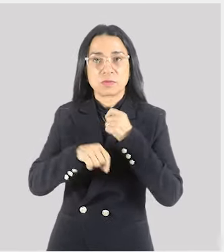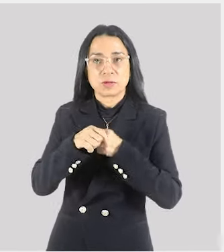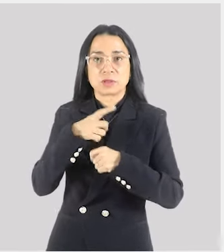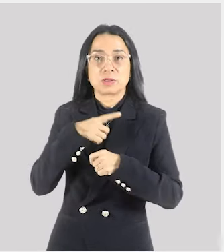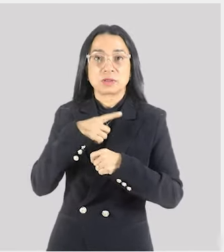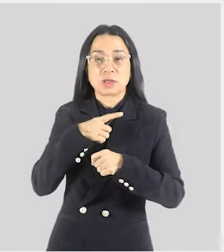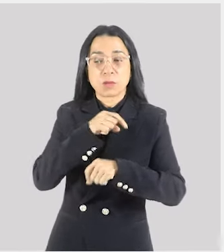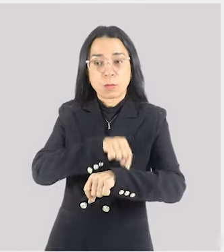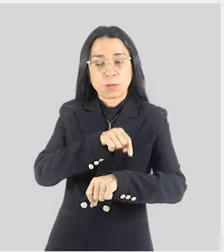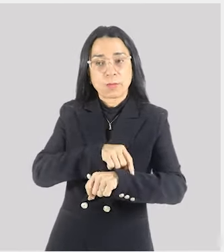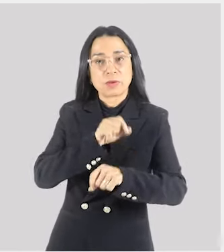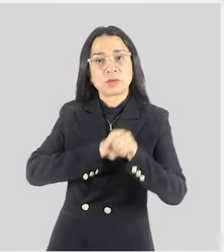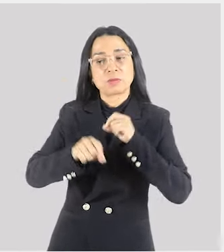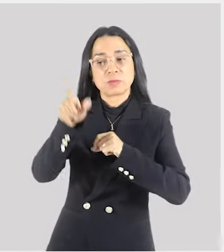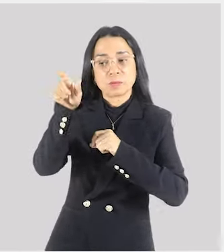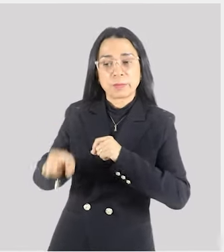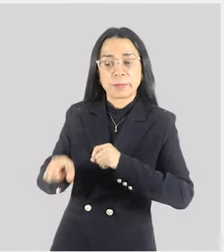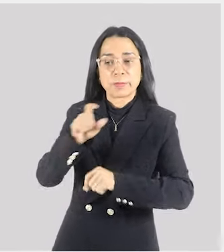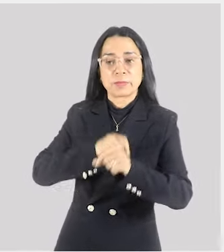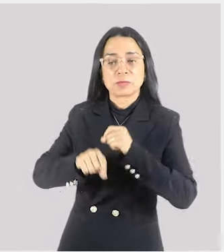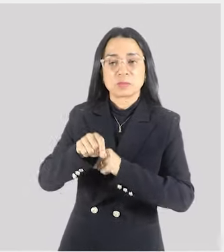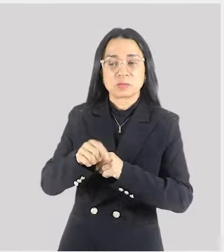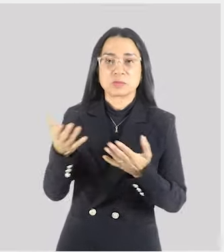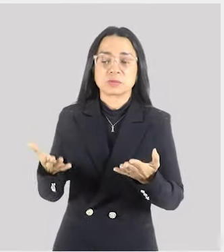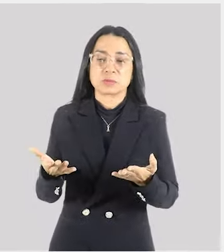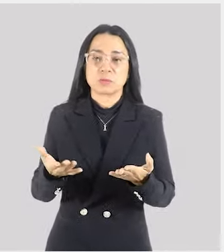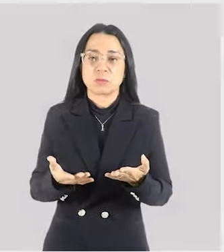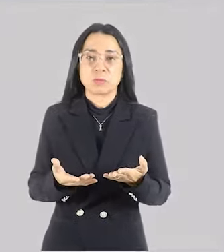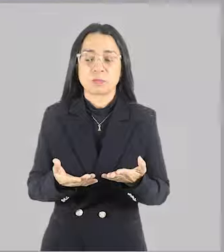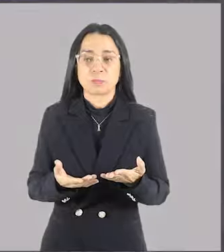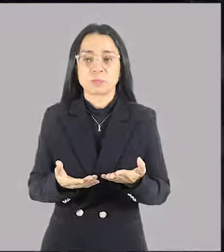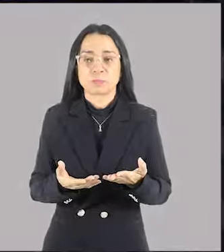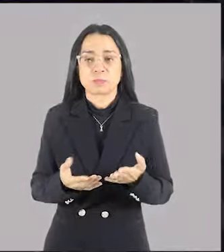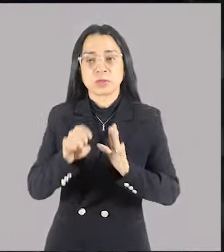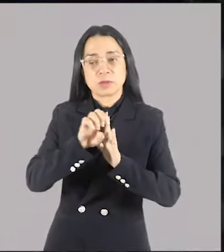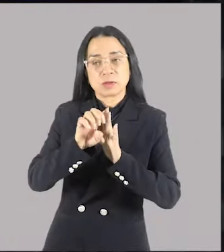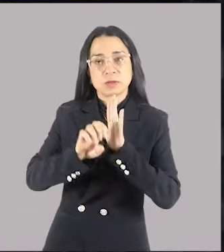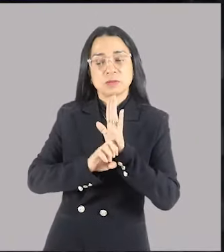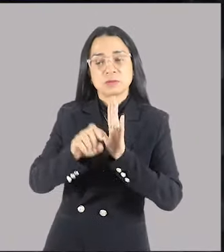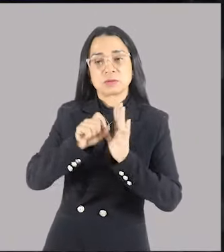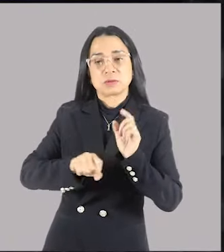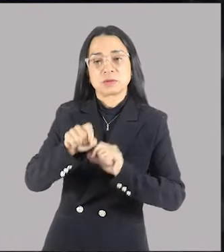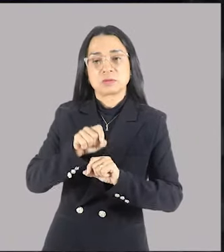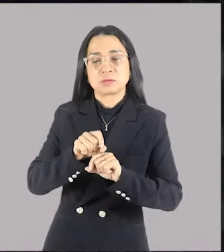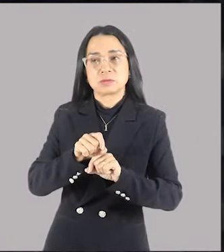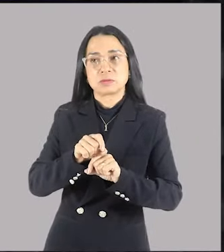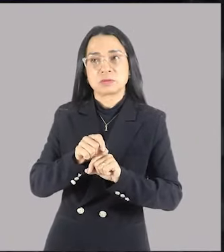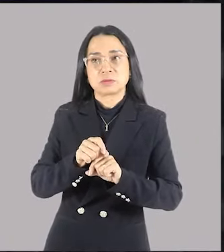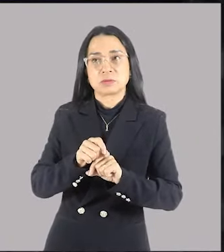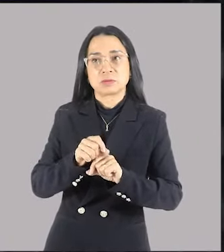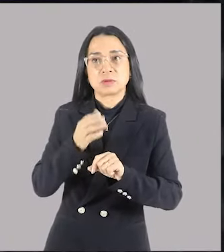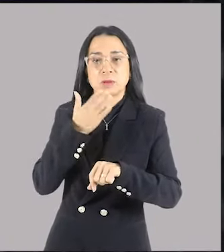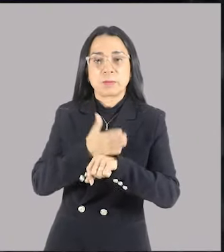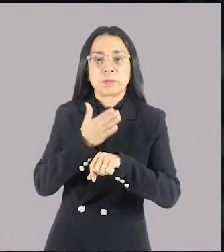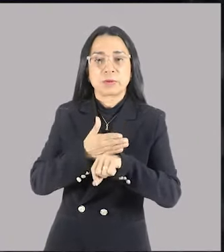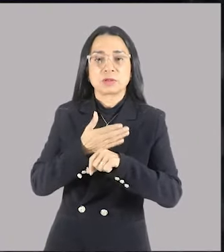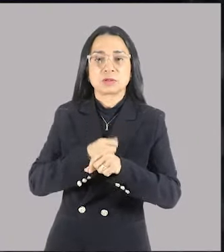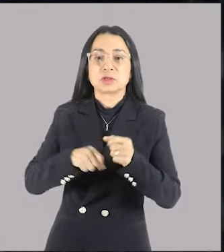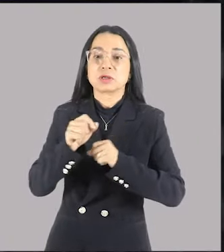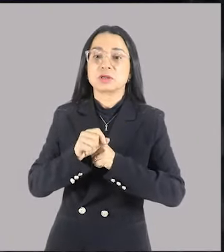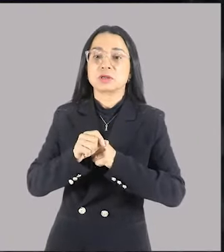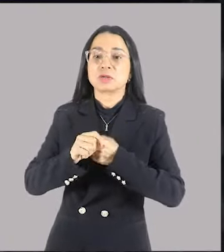momento em que o servidor público eh nesse caso o servidor público estatutário ele está exercendo a função